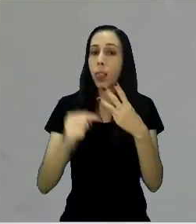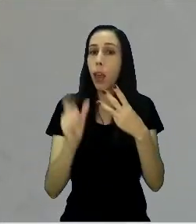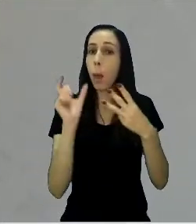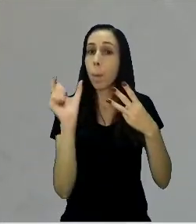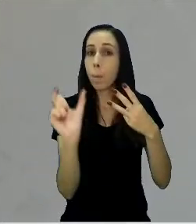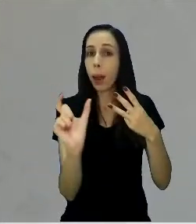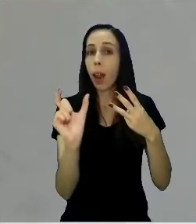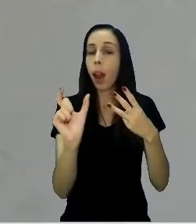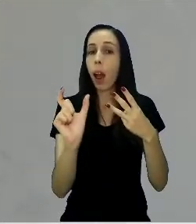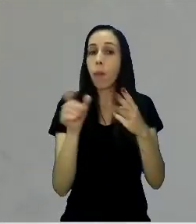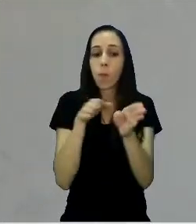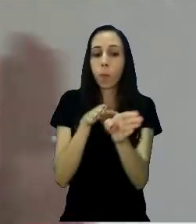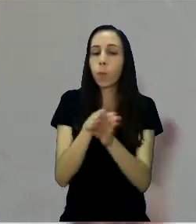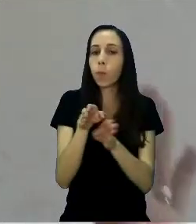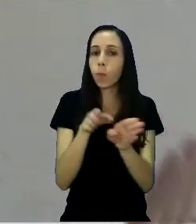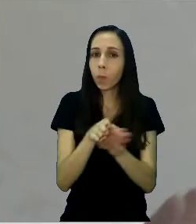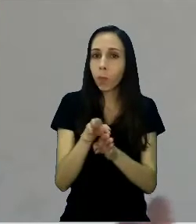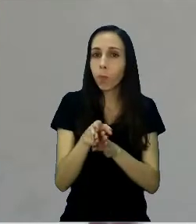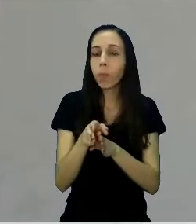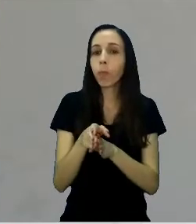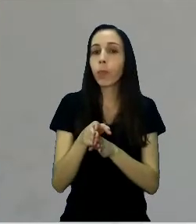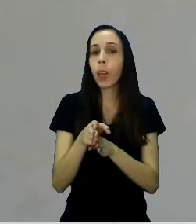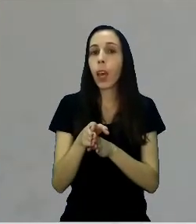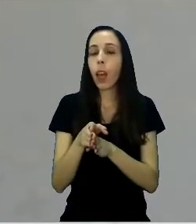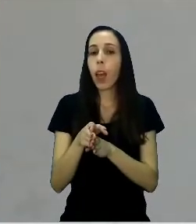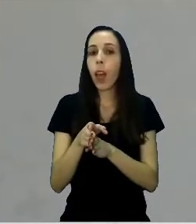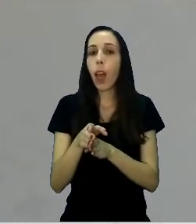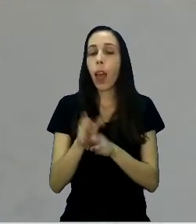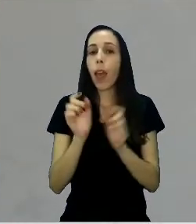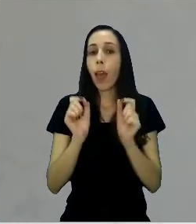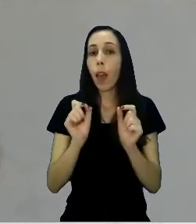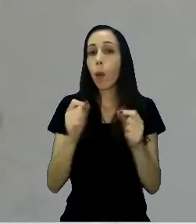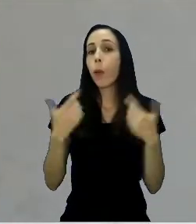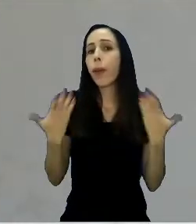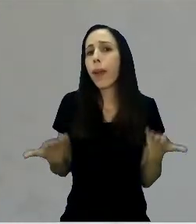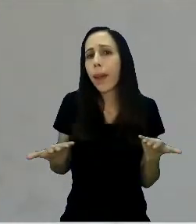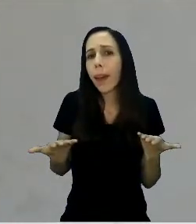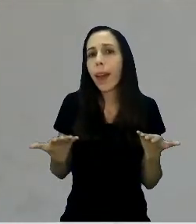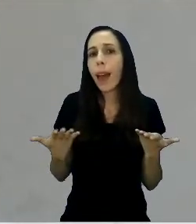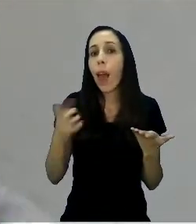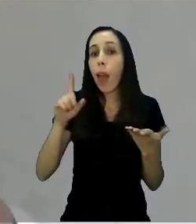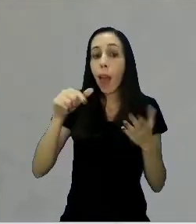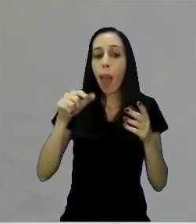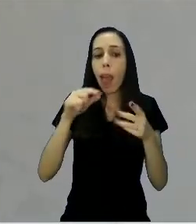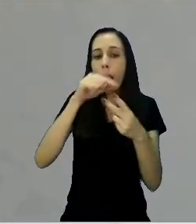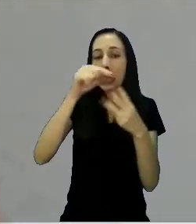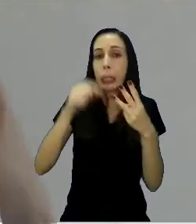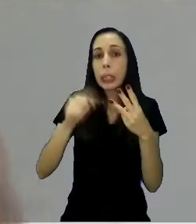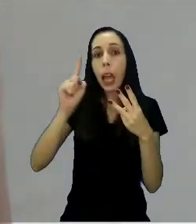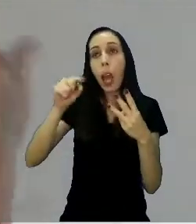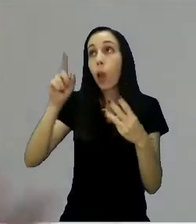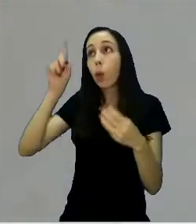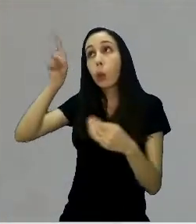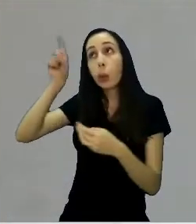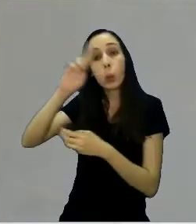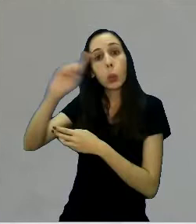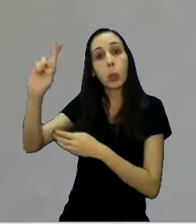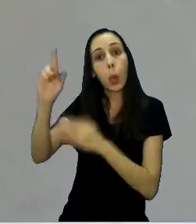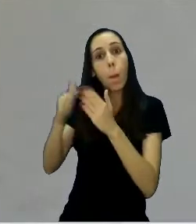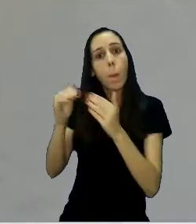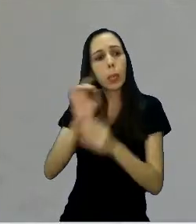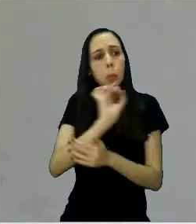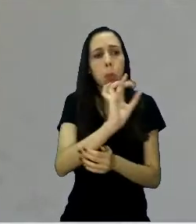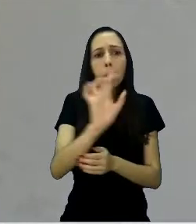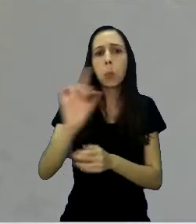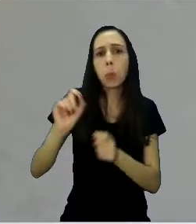3 palavras de ordem que nós temos nesse tema. Palavras de ordem são coisas que o Senhor nos pede